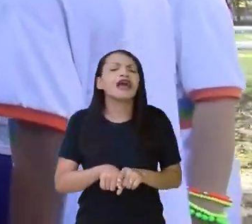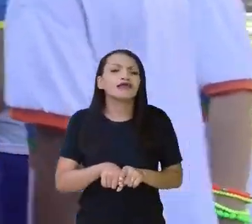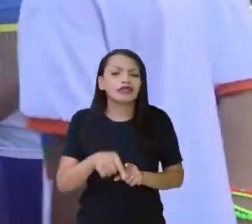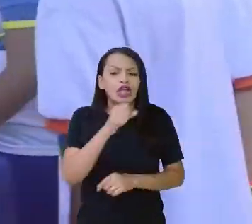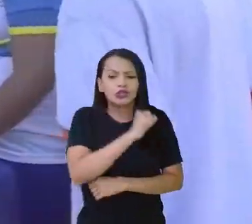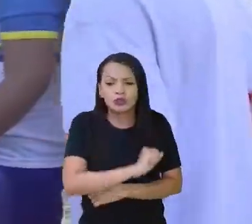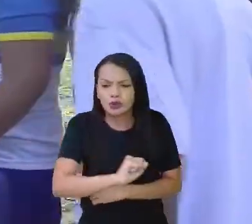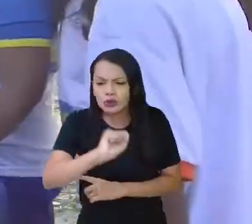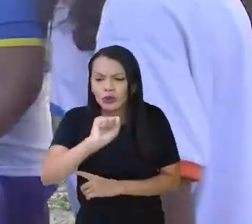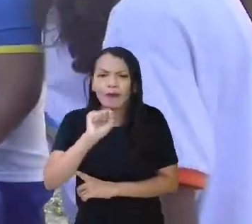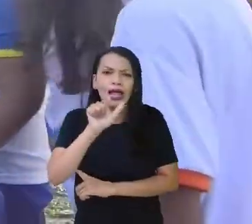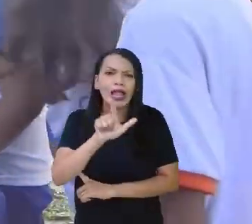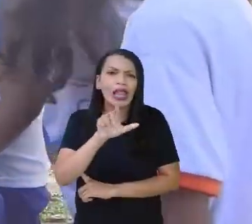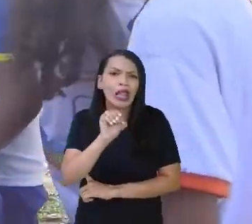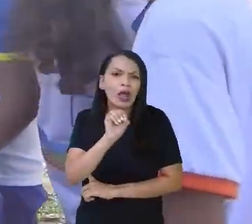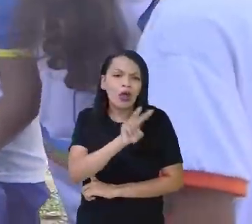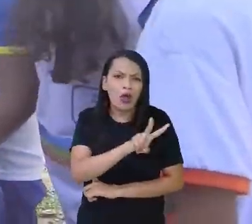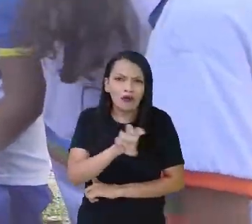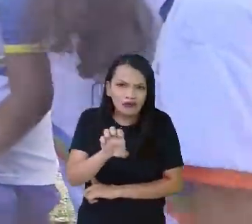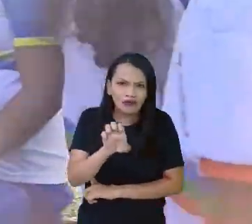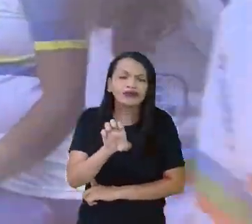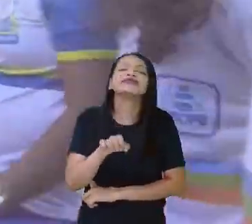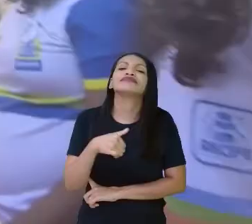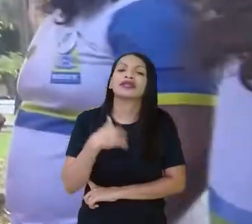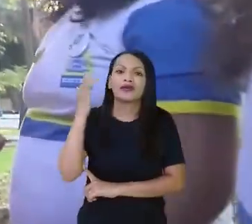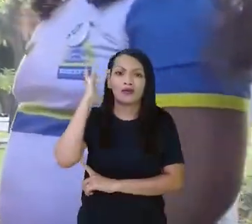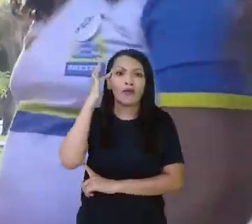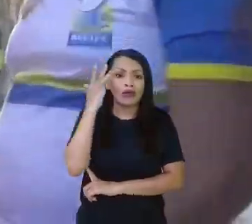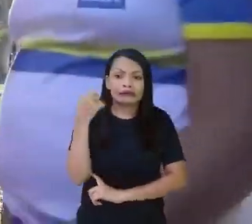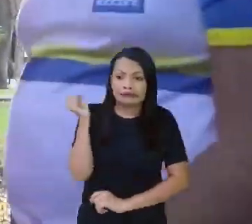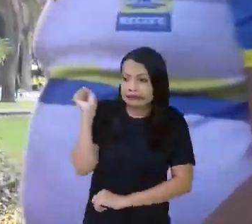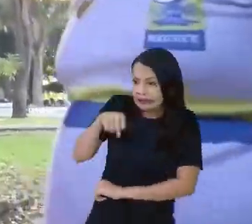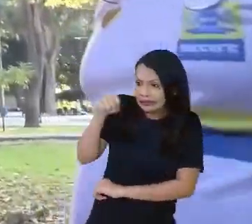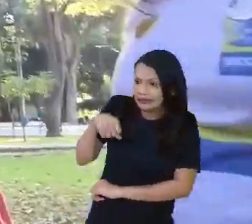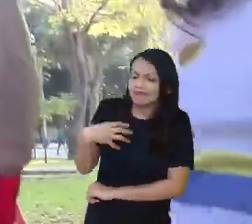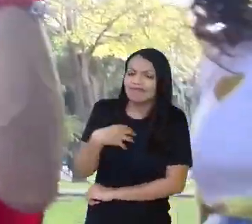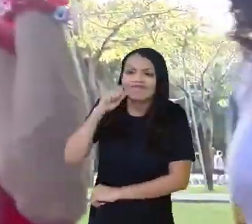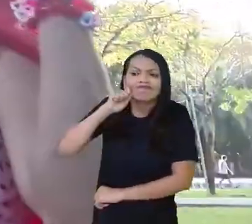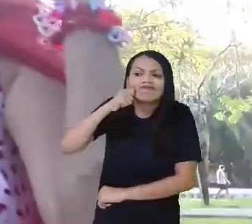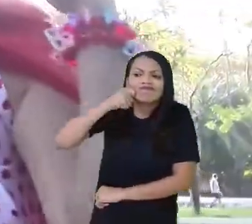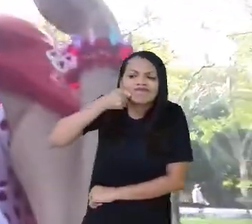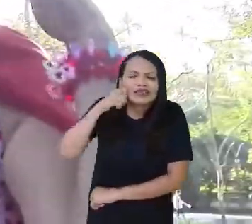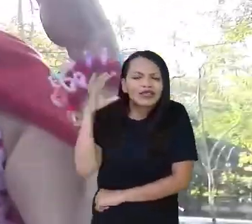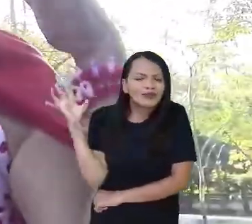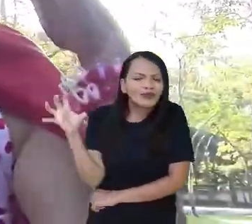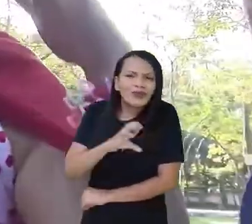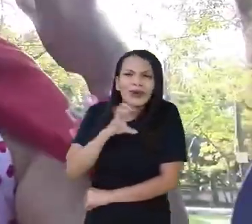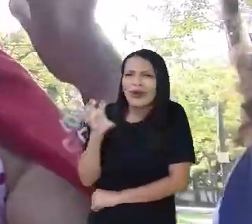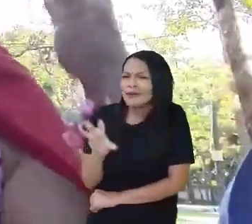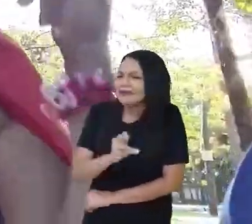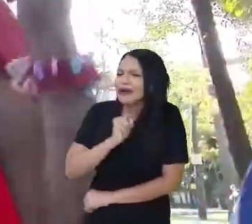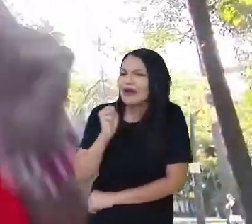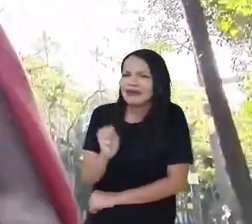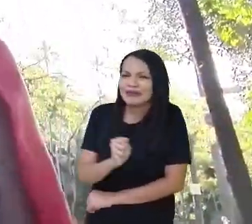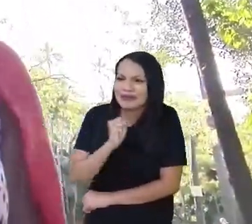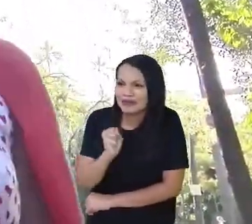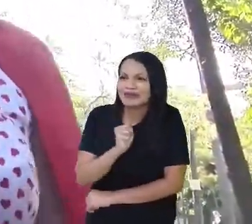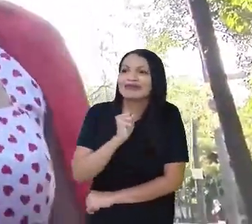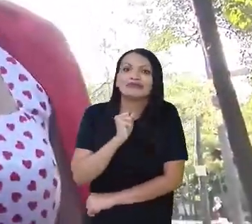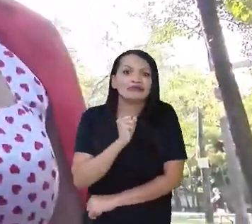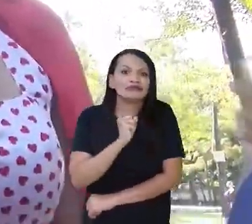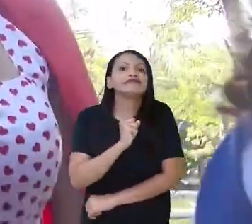dessas receitas? Ai, eu arriscaria sim. Esse aqui do pãozinho, eu amo, amo, amo,